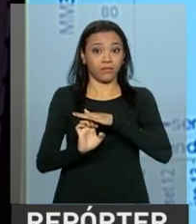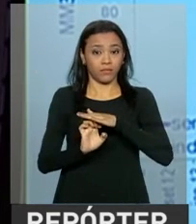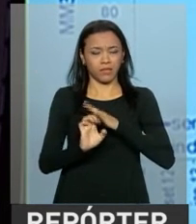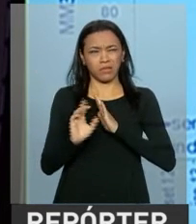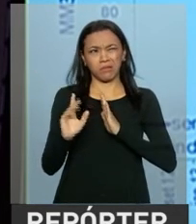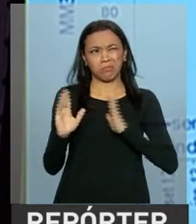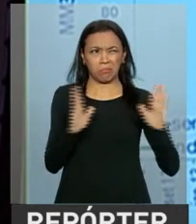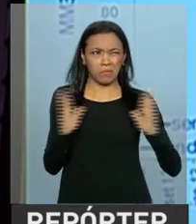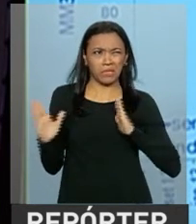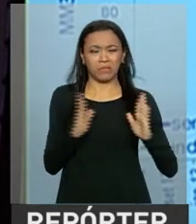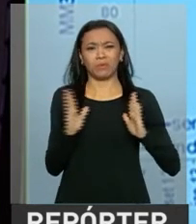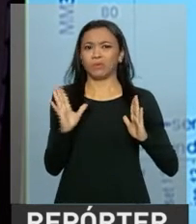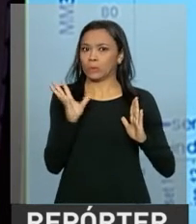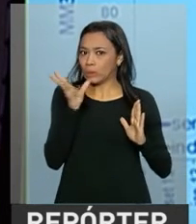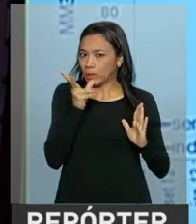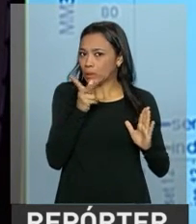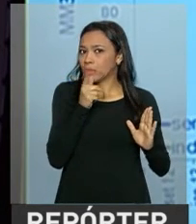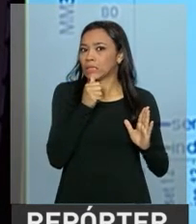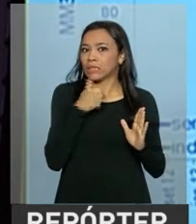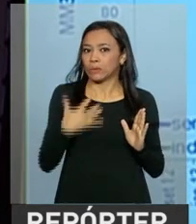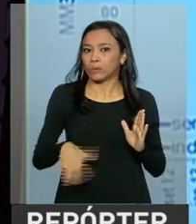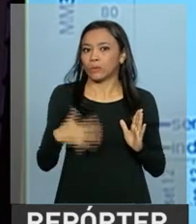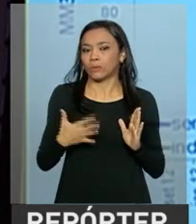um longo período de